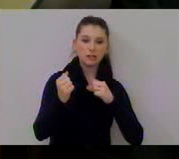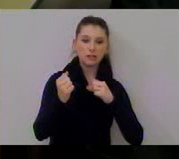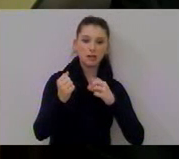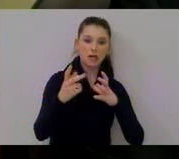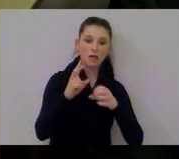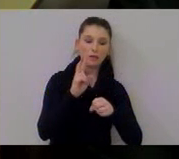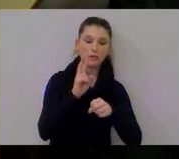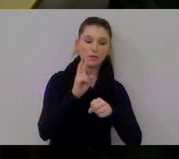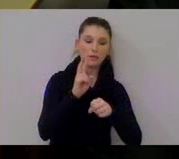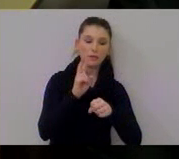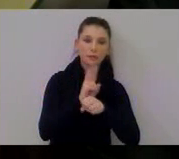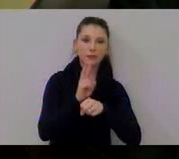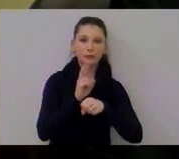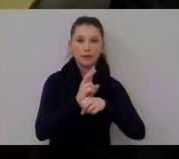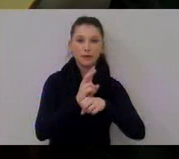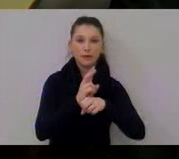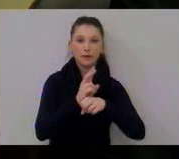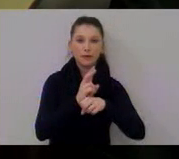4 a 5 meses.